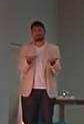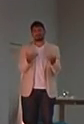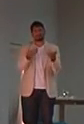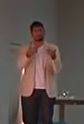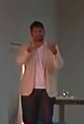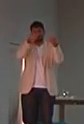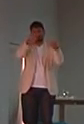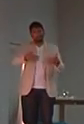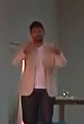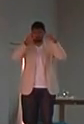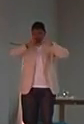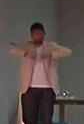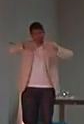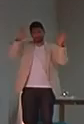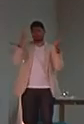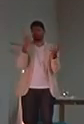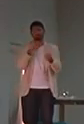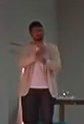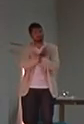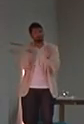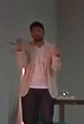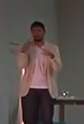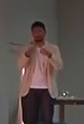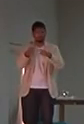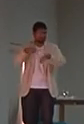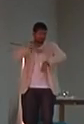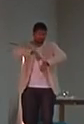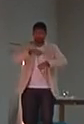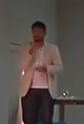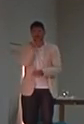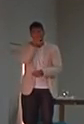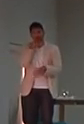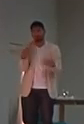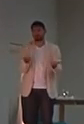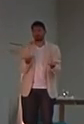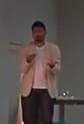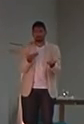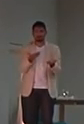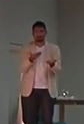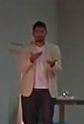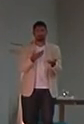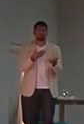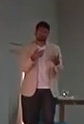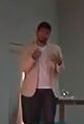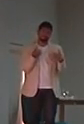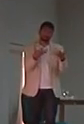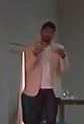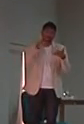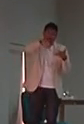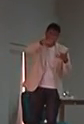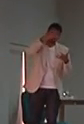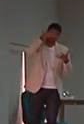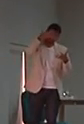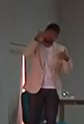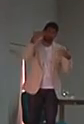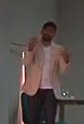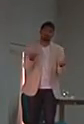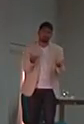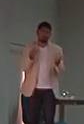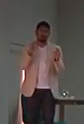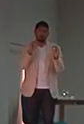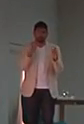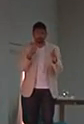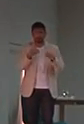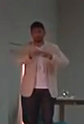para todos. Mas me coloco ainda nesse debate para esclarecer mais coisas. Peço aqui a compreensão de todos, mas